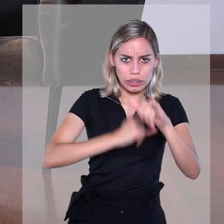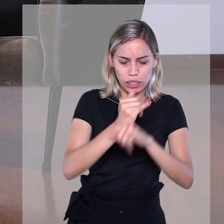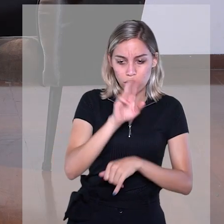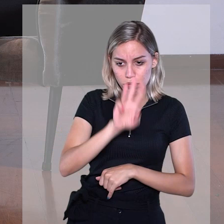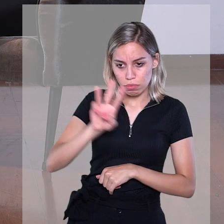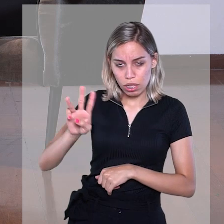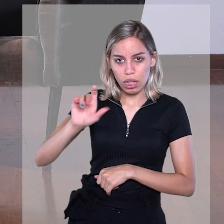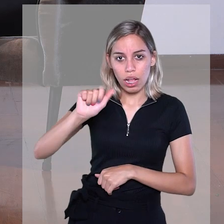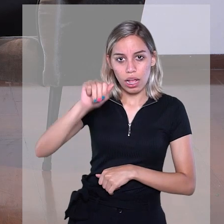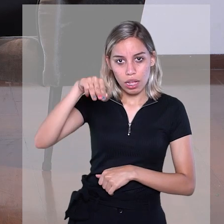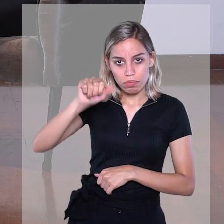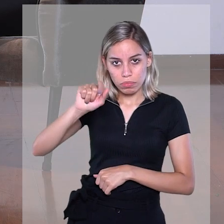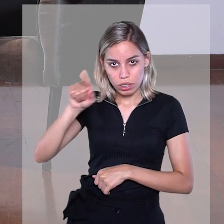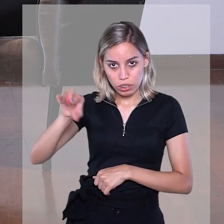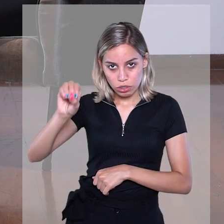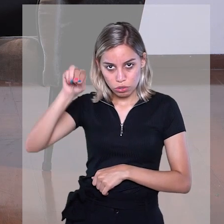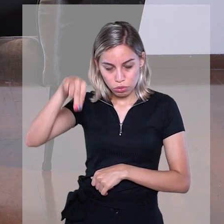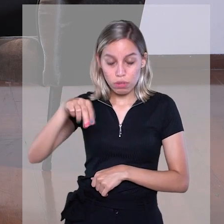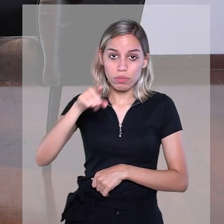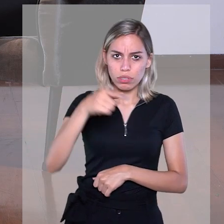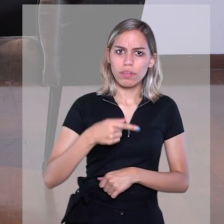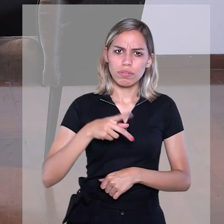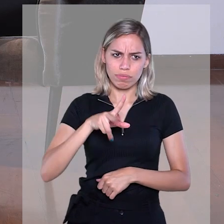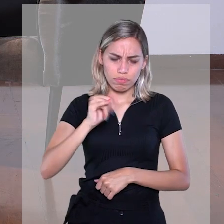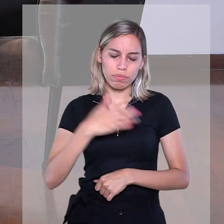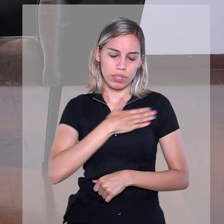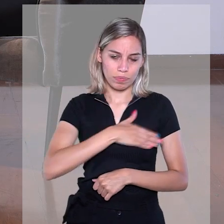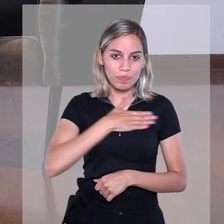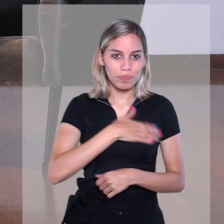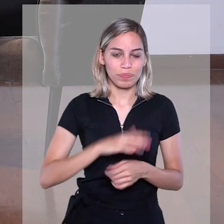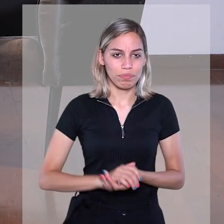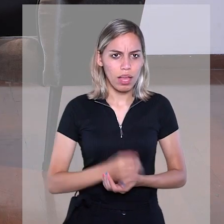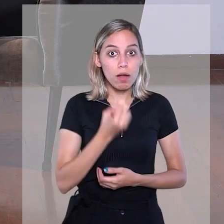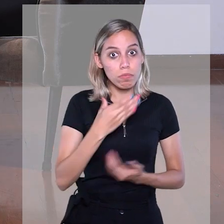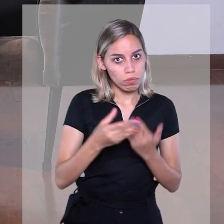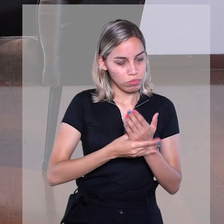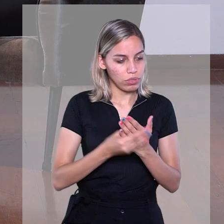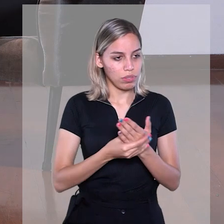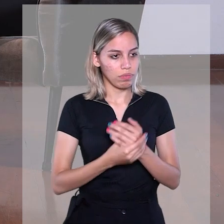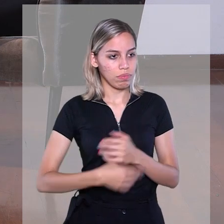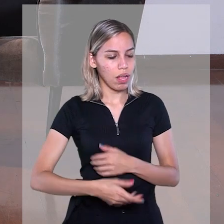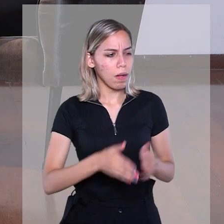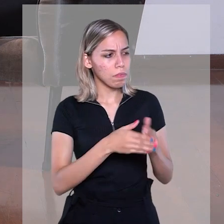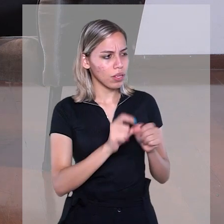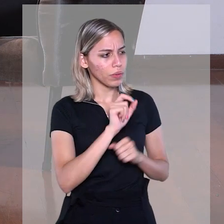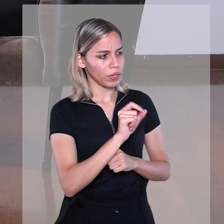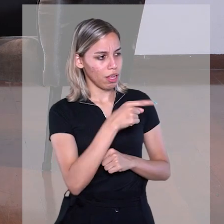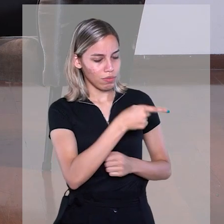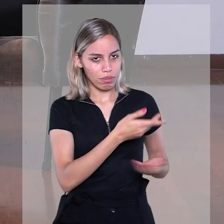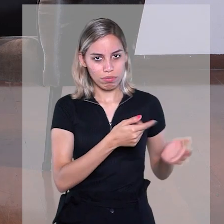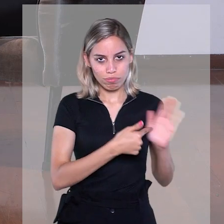comprar. Pode comprar, você vai gostar, é um bom livro. Queria pedir, Ricardo, que você fizesse uma